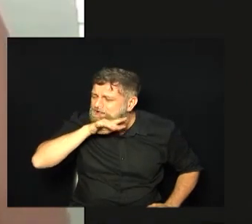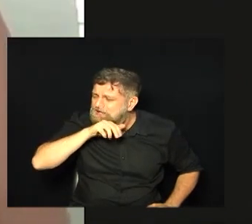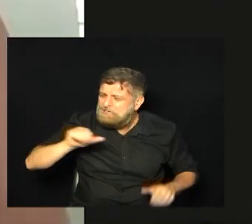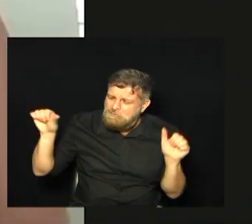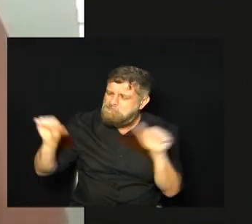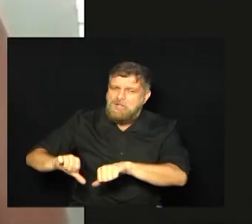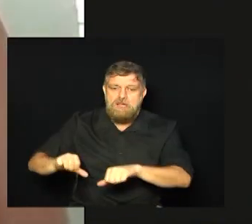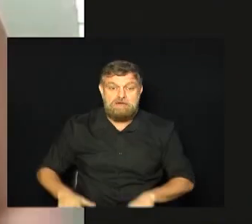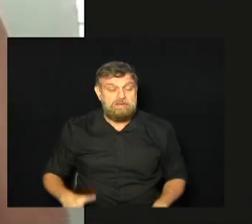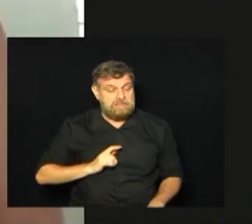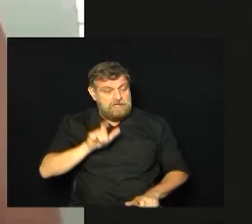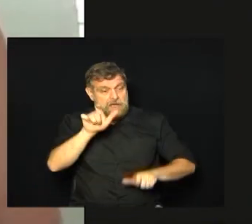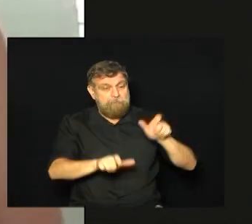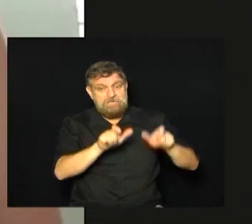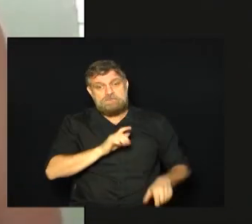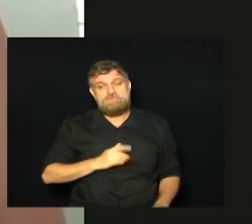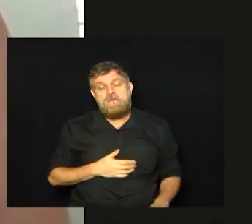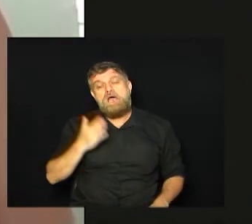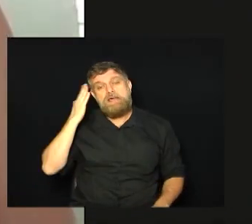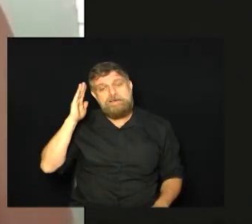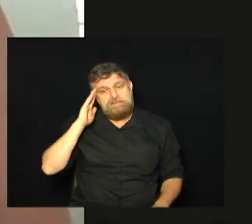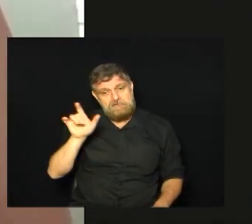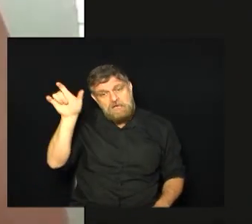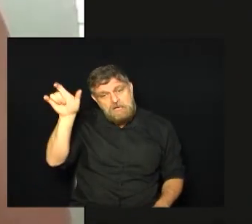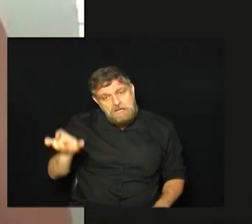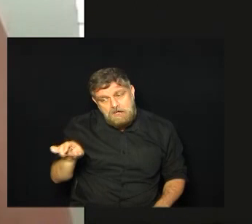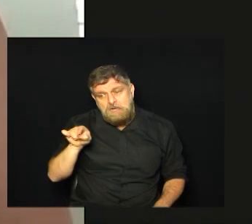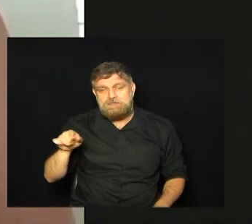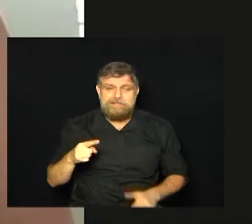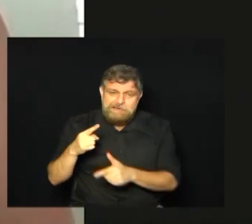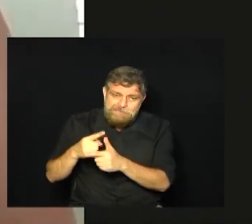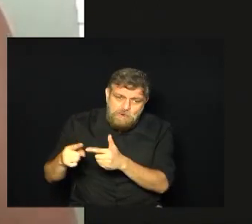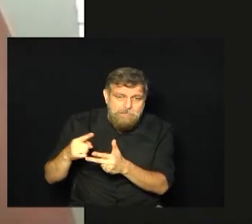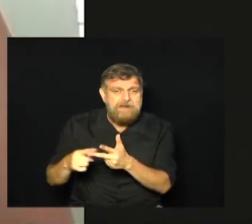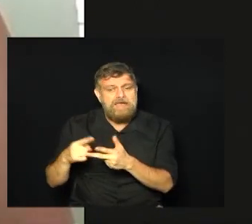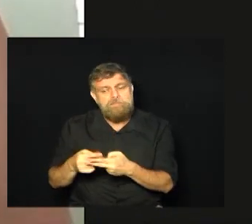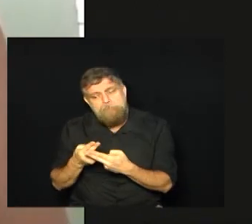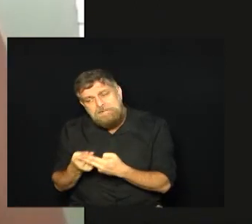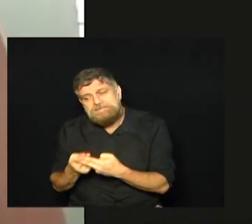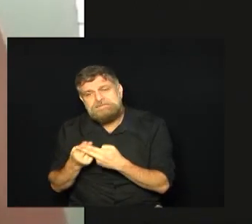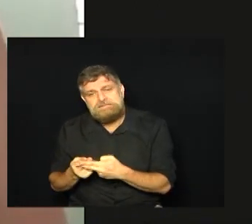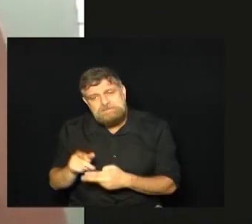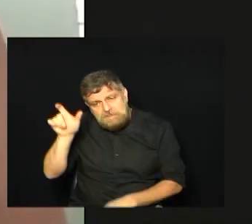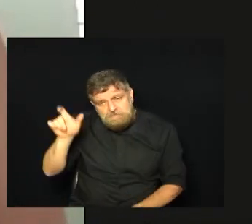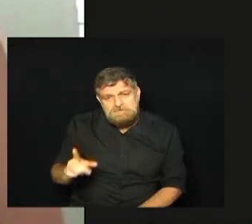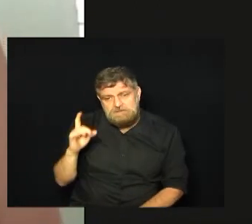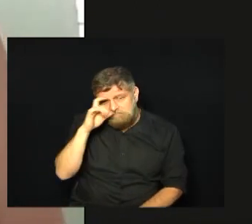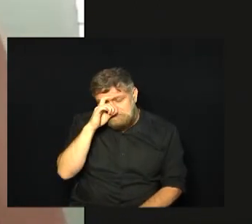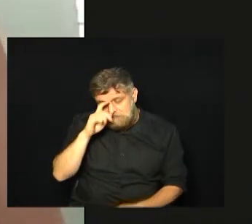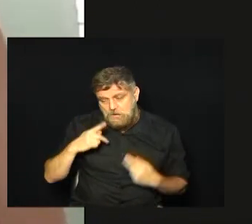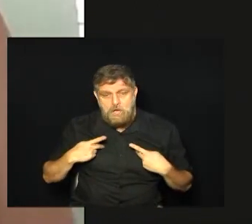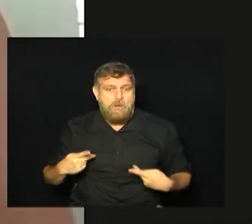pessoa horrível. E tem gente que já compreende como uma pessoa que tem problemas, né? Que tem dificuldades, mas um ser